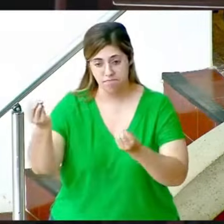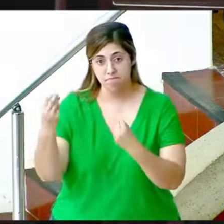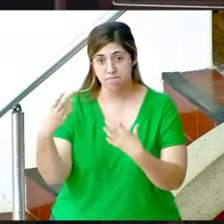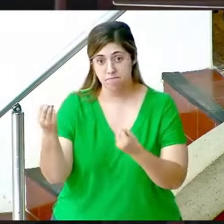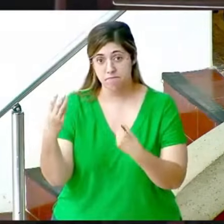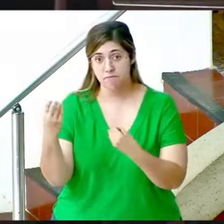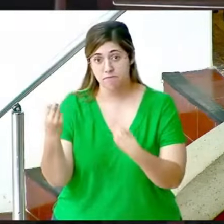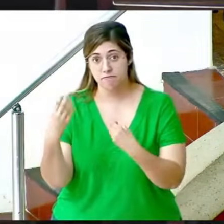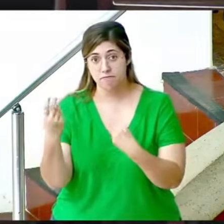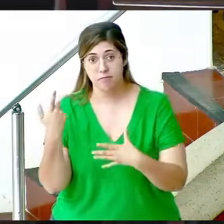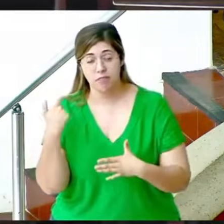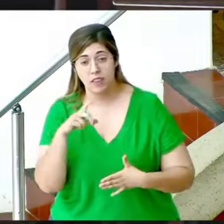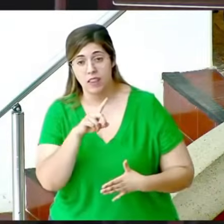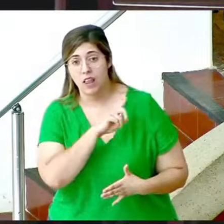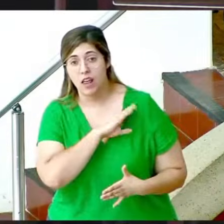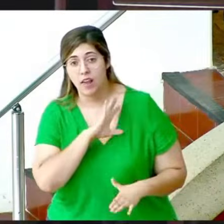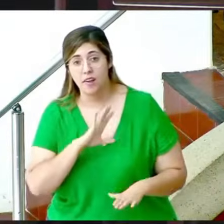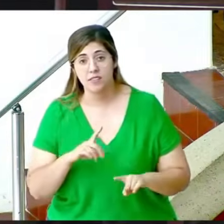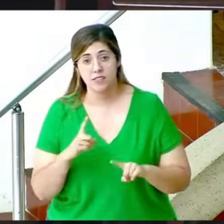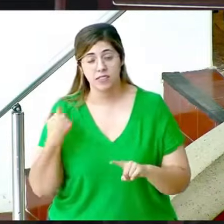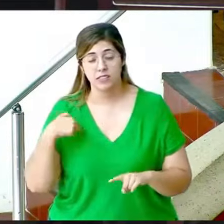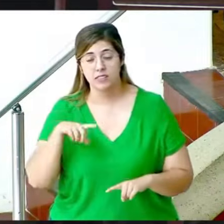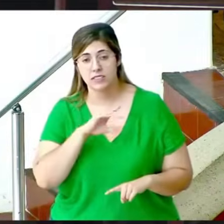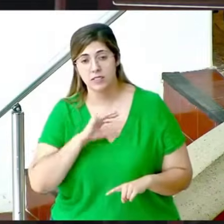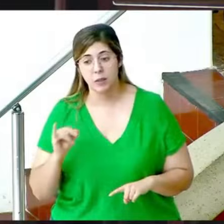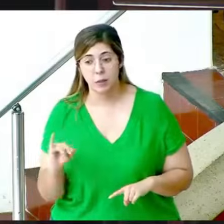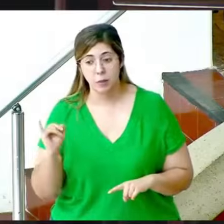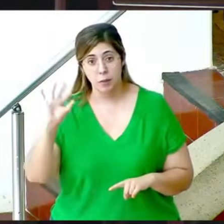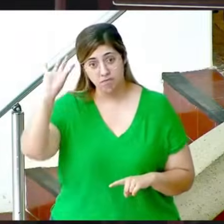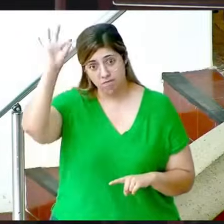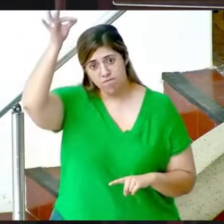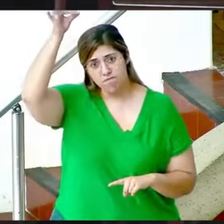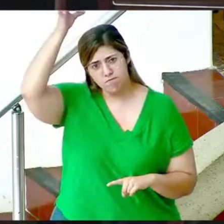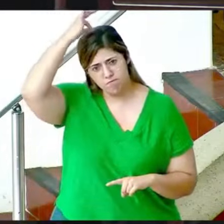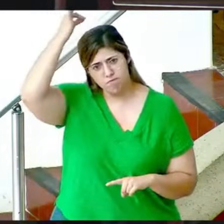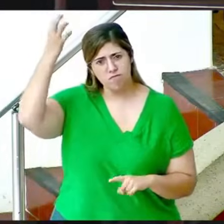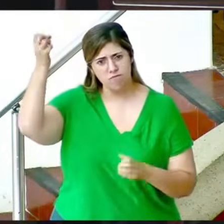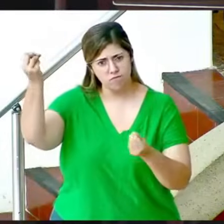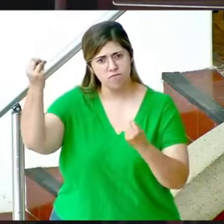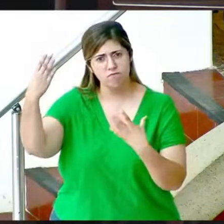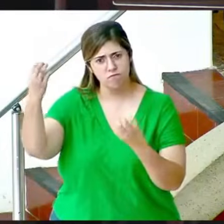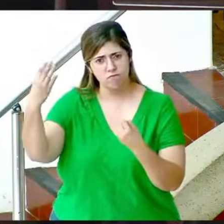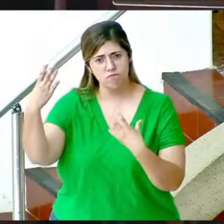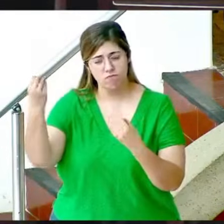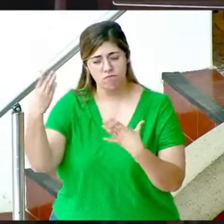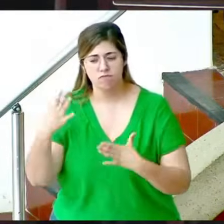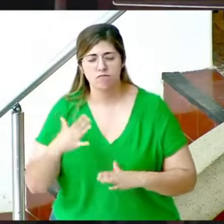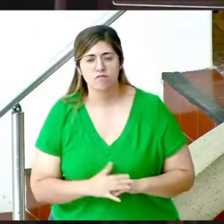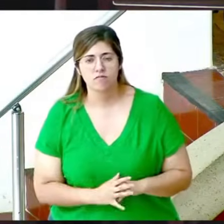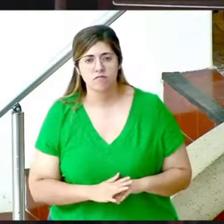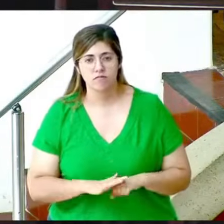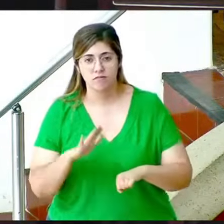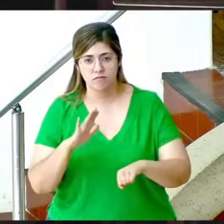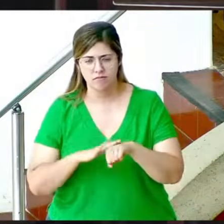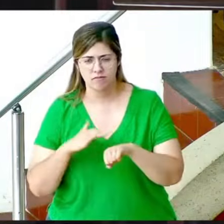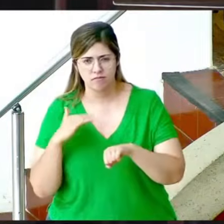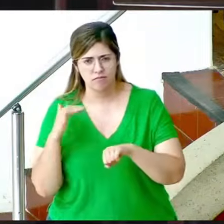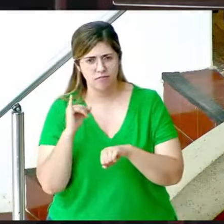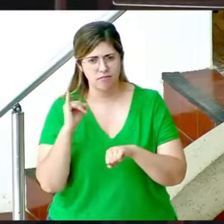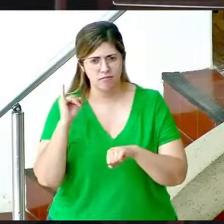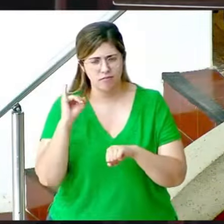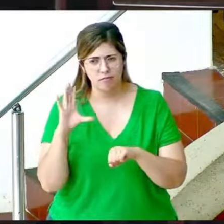algo extremamente espiritual, muito espiritual: sobriedade, amorosidade